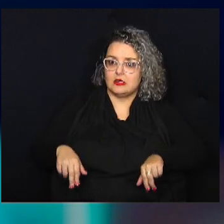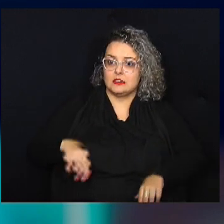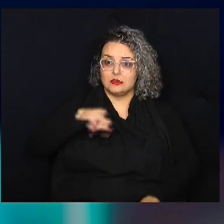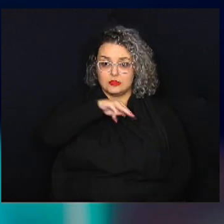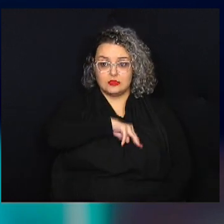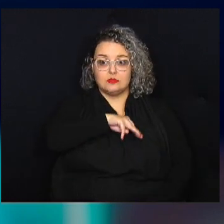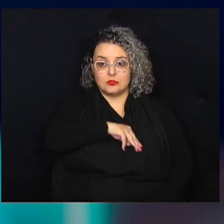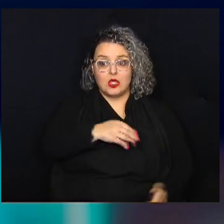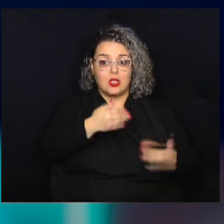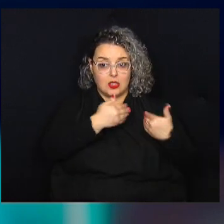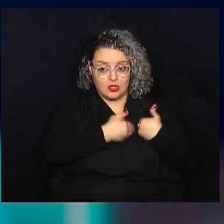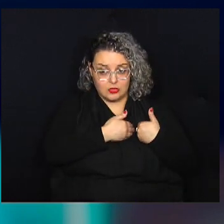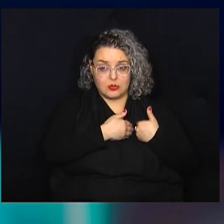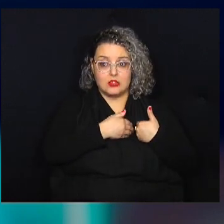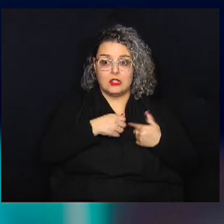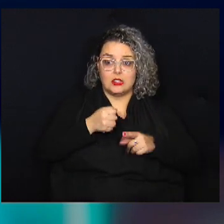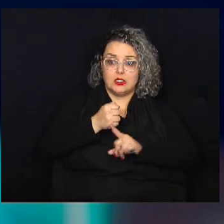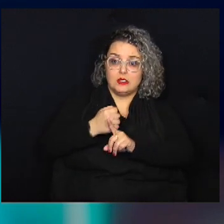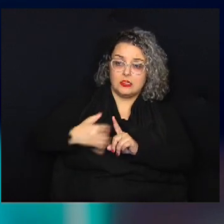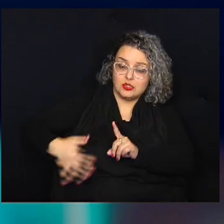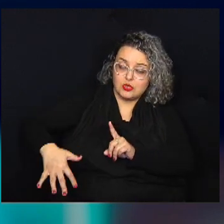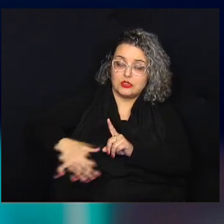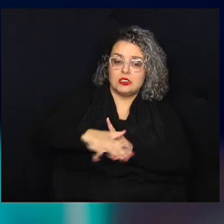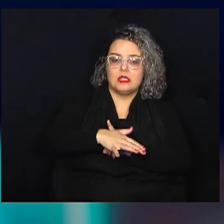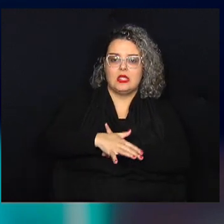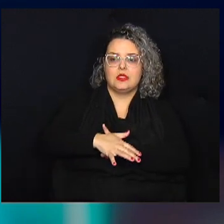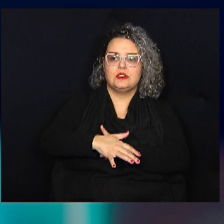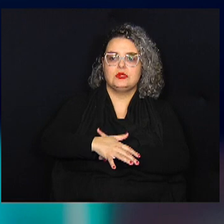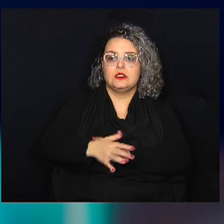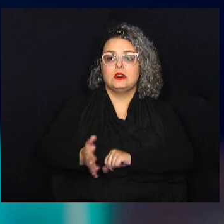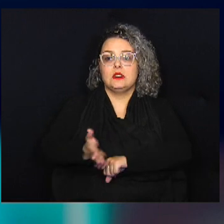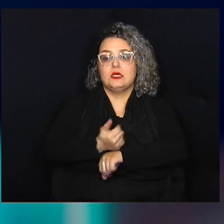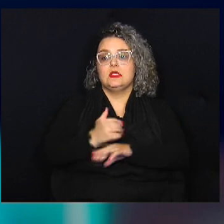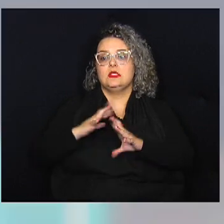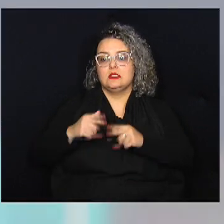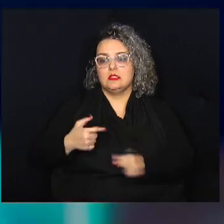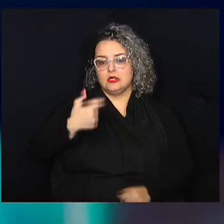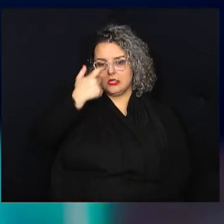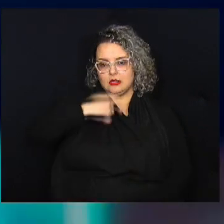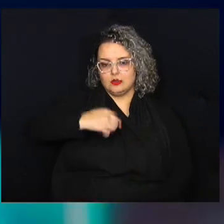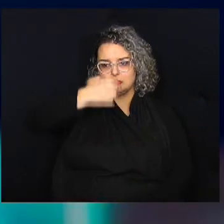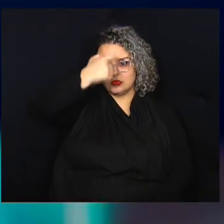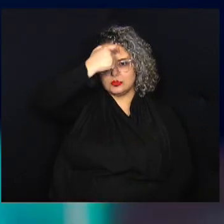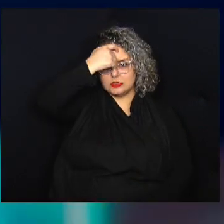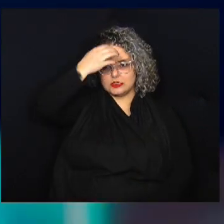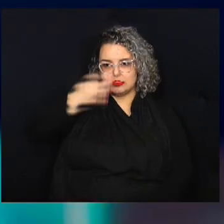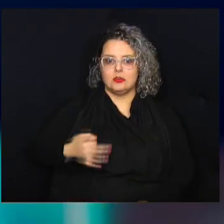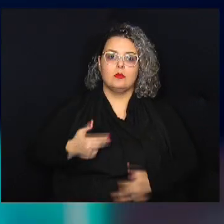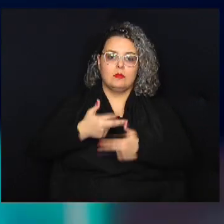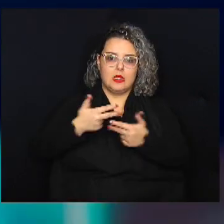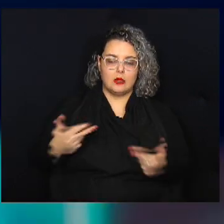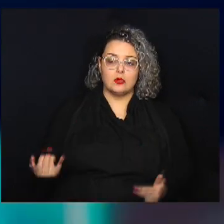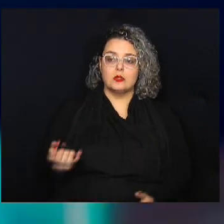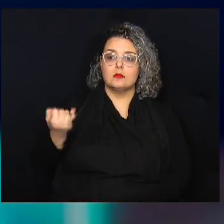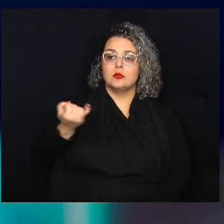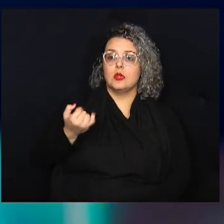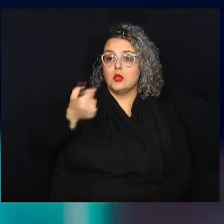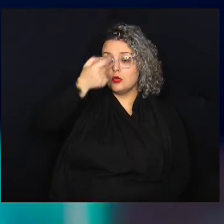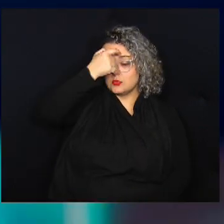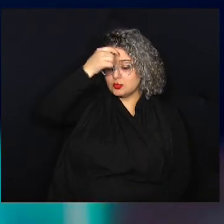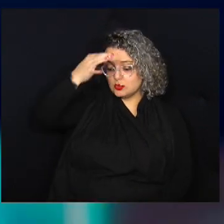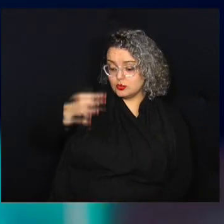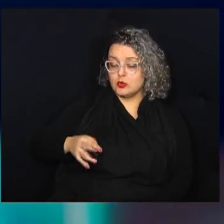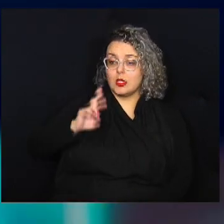tarefas, responsabilidades na sociedade, é que, antes de tudo, eu sou cidadão. Uma coisa importante, o cidadão é o resultado